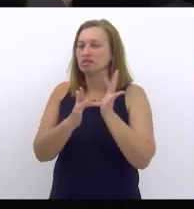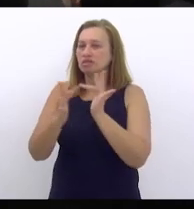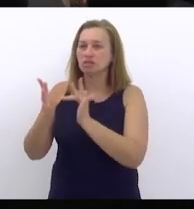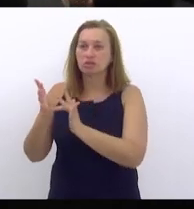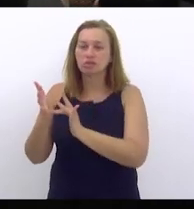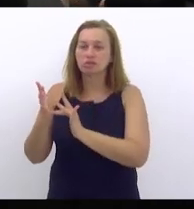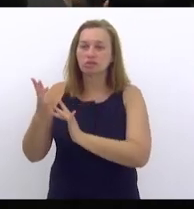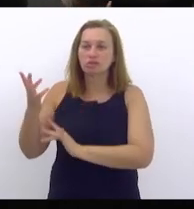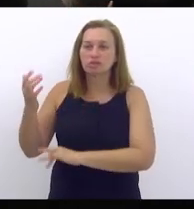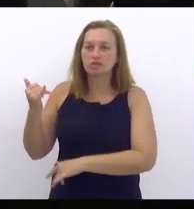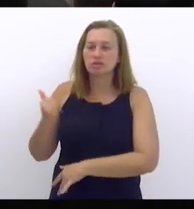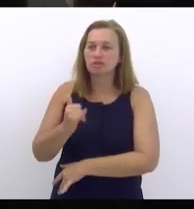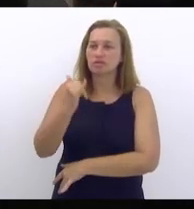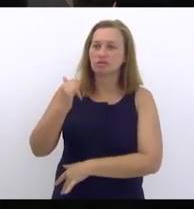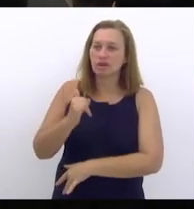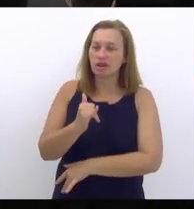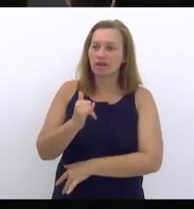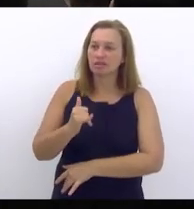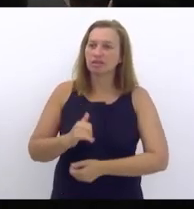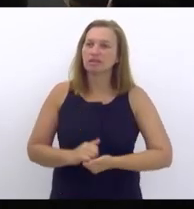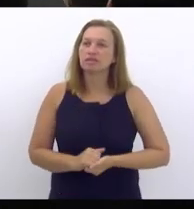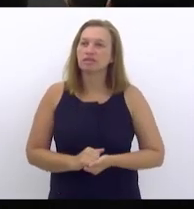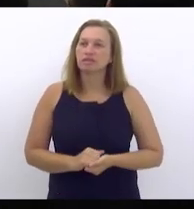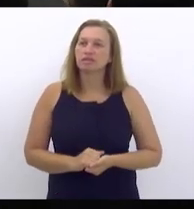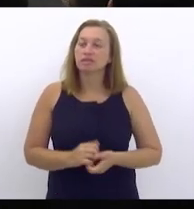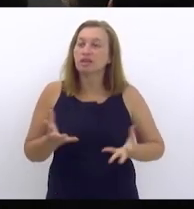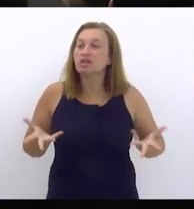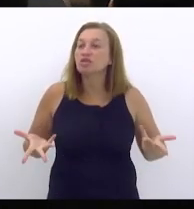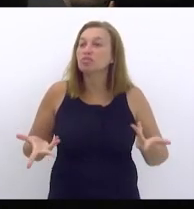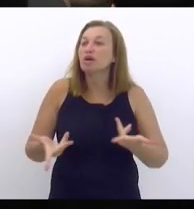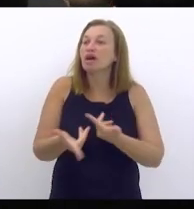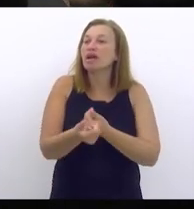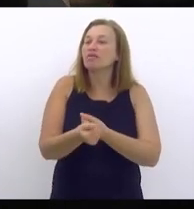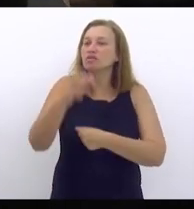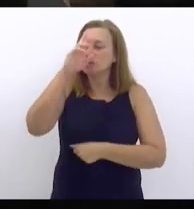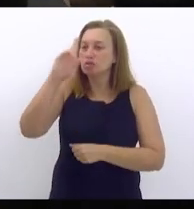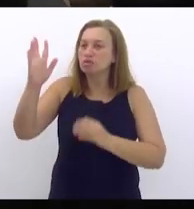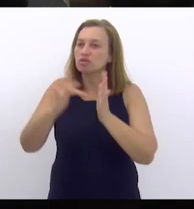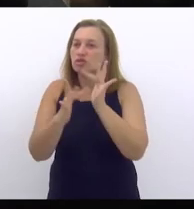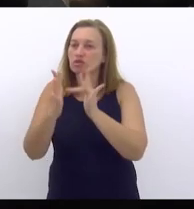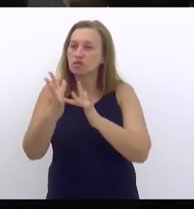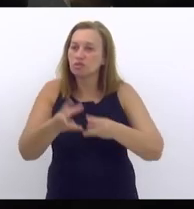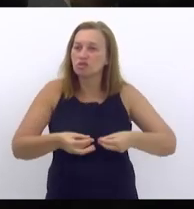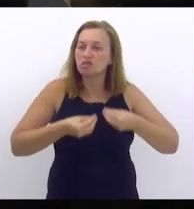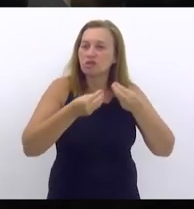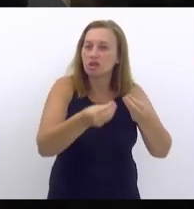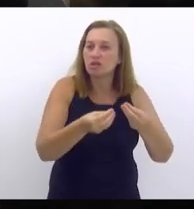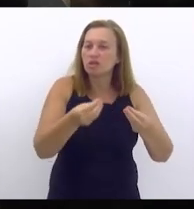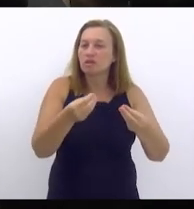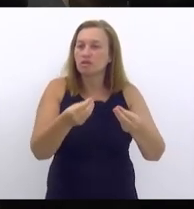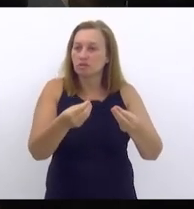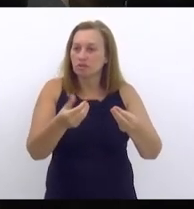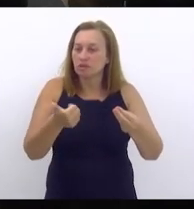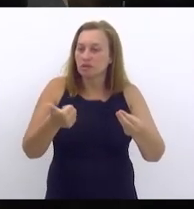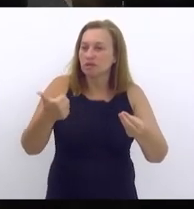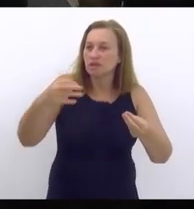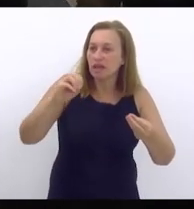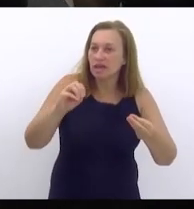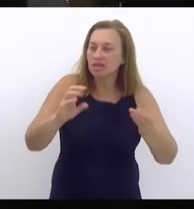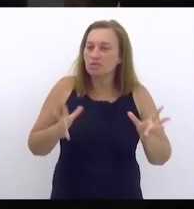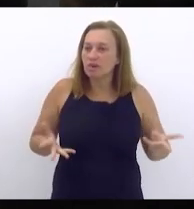uma parábola dos talentos, que um senhor deu 10 talentos a um